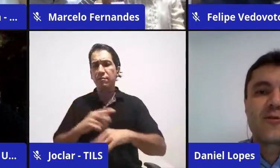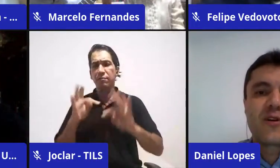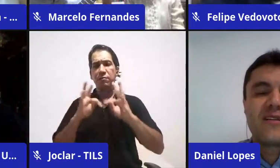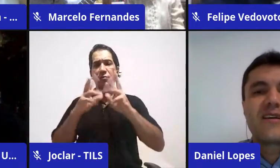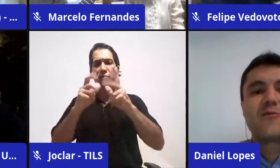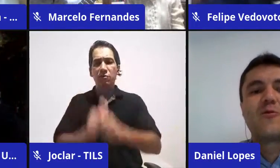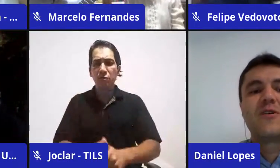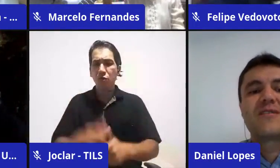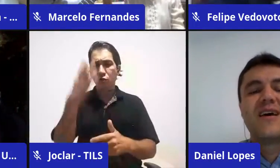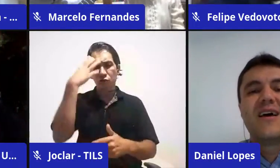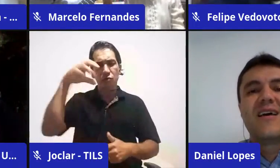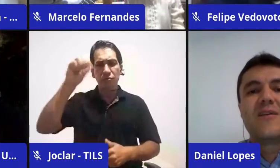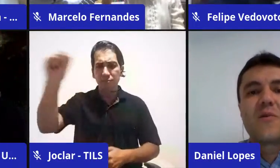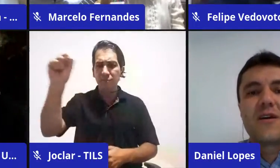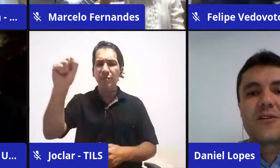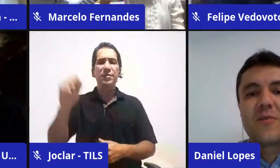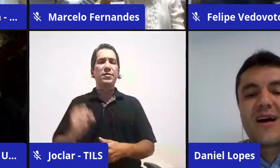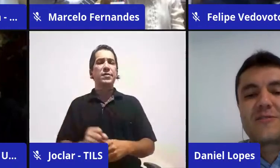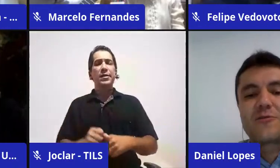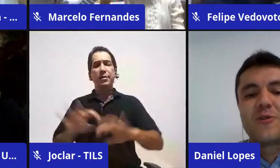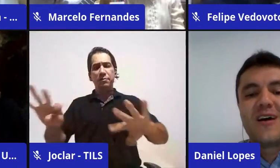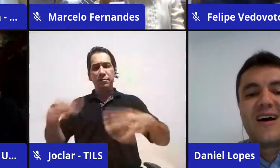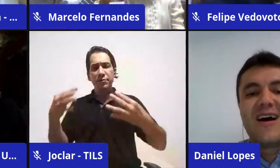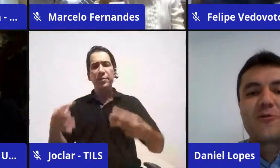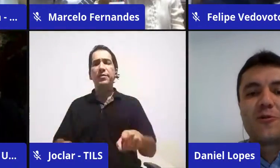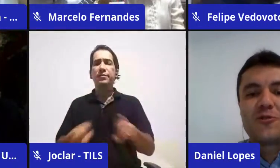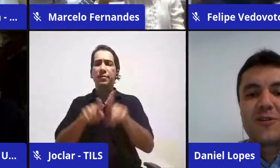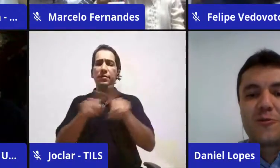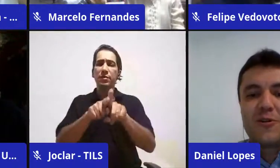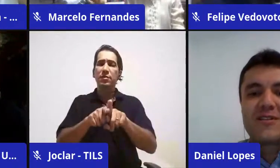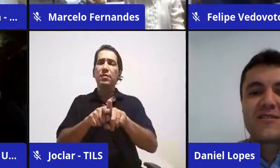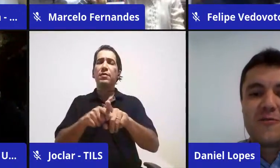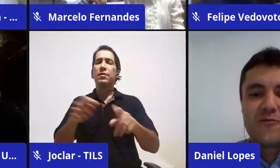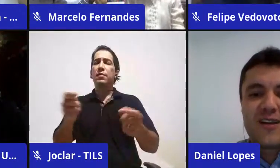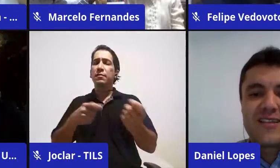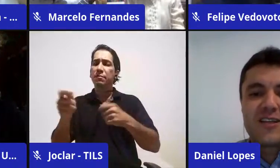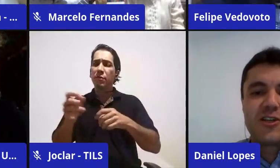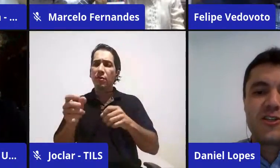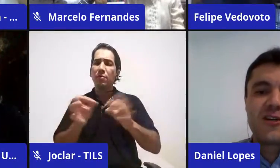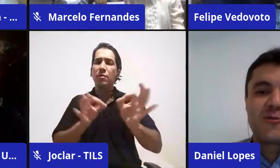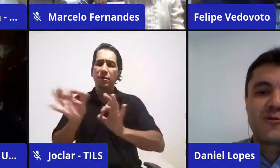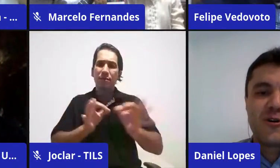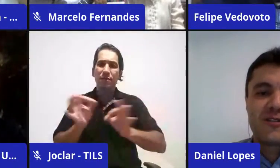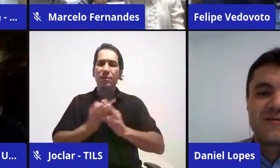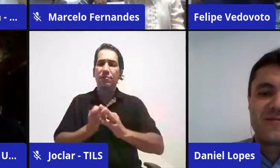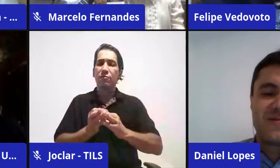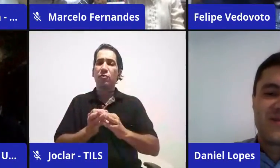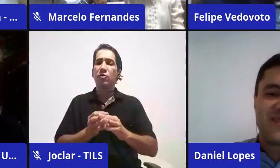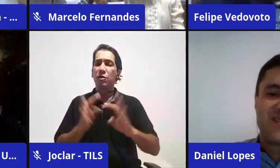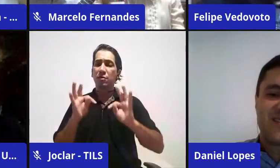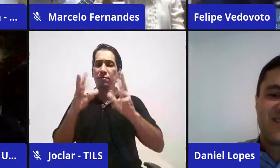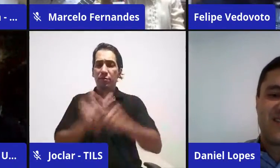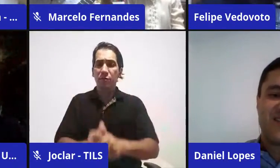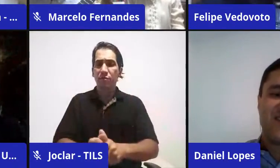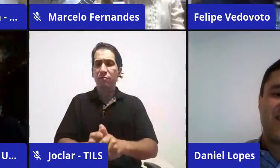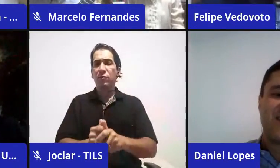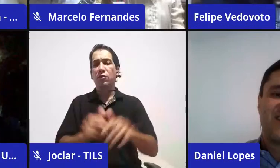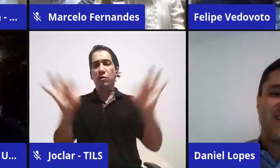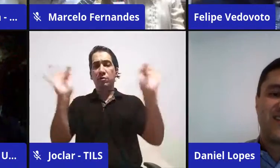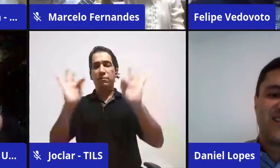participantes, aos organizadores, e um grande abraço a todos e a todas. Um feliz EGEDIN a todos nós.